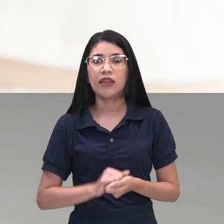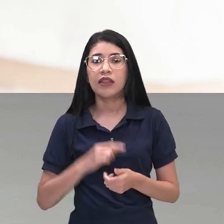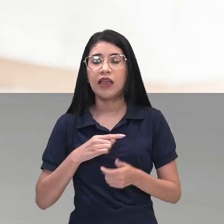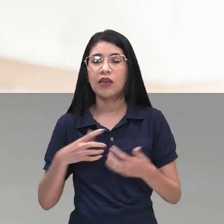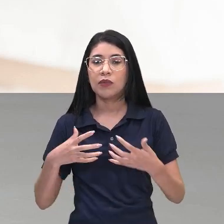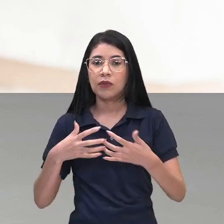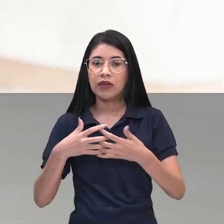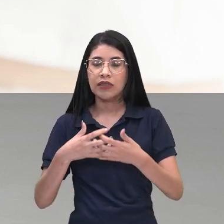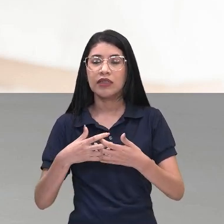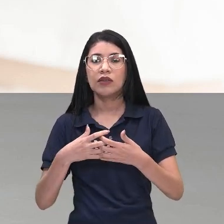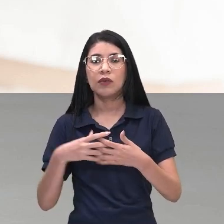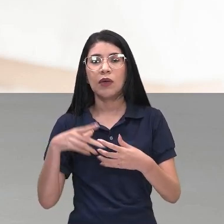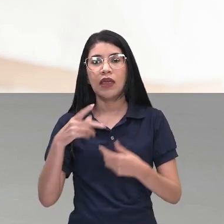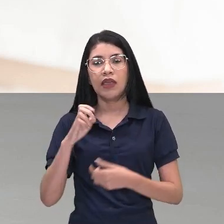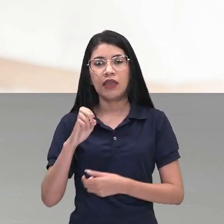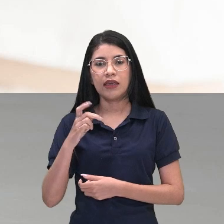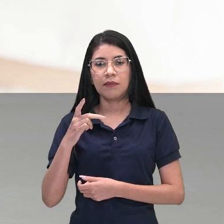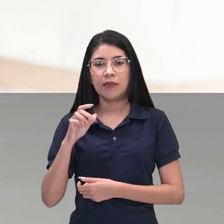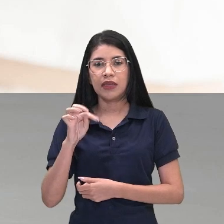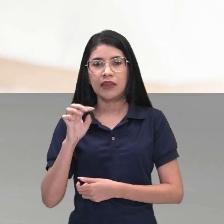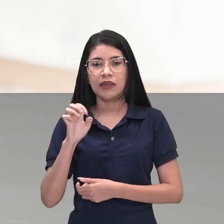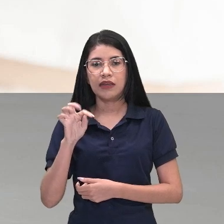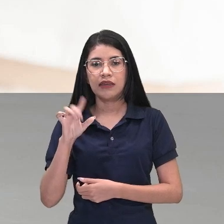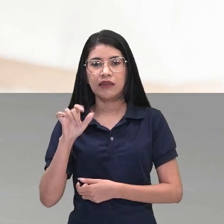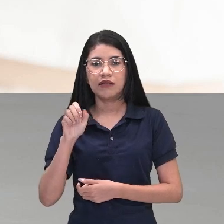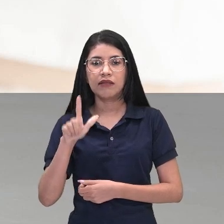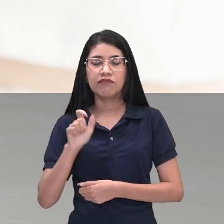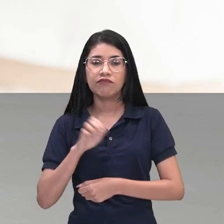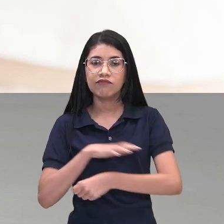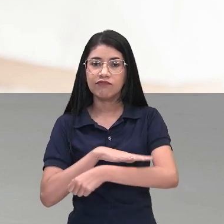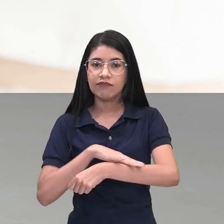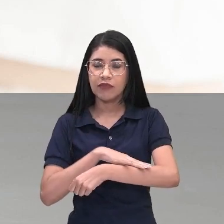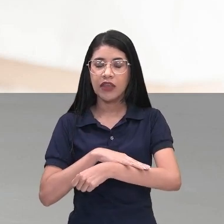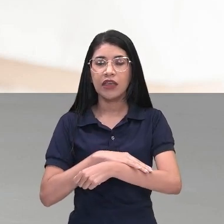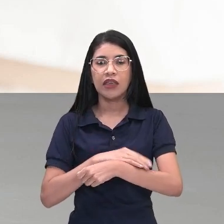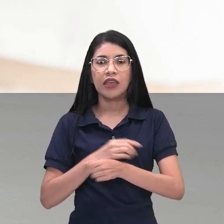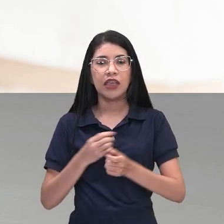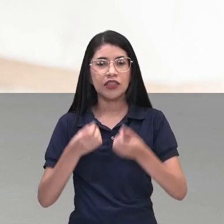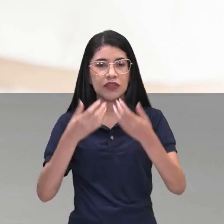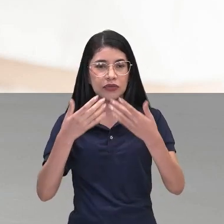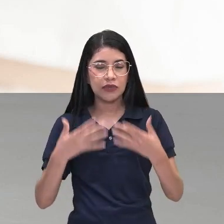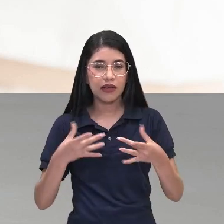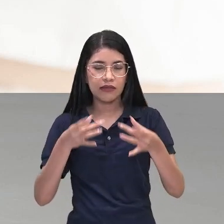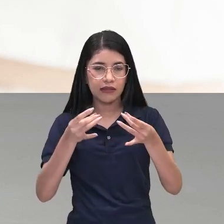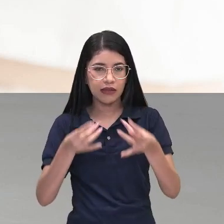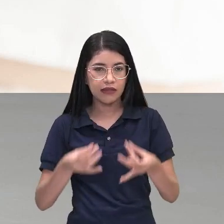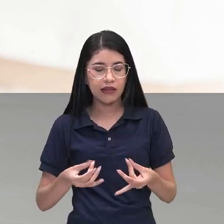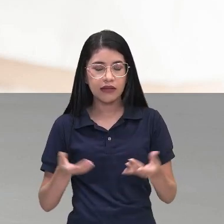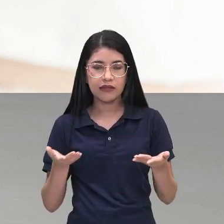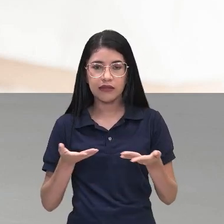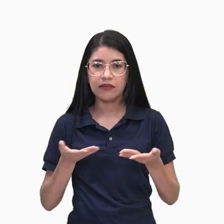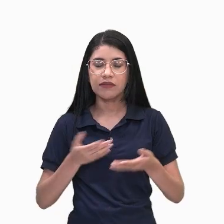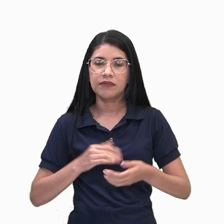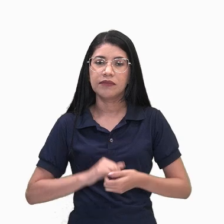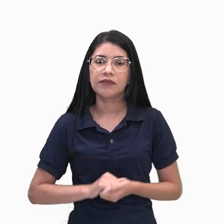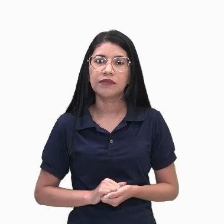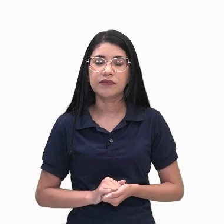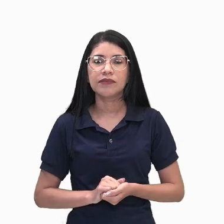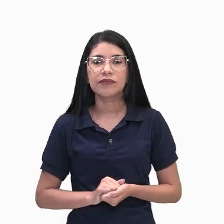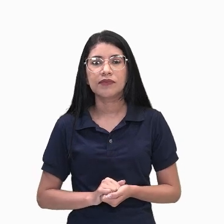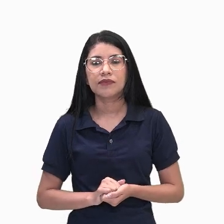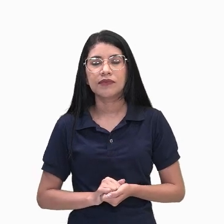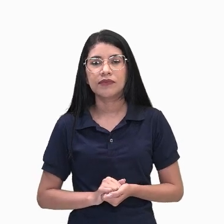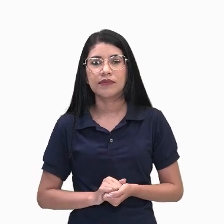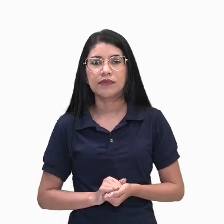um tecido conhecido como tecido epitelial, que é justamente esse que a gente vai estudar com mais detalhes nessa aula. Então